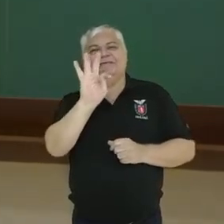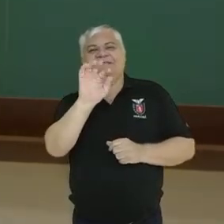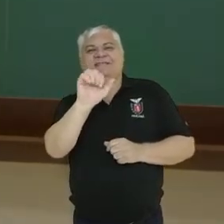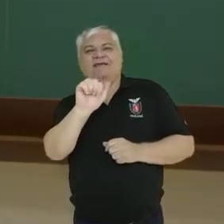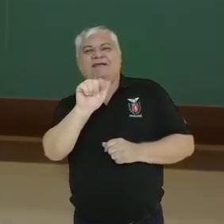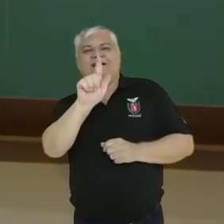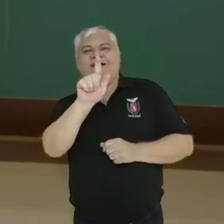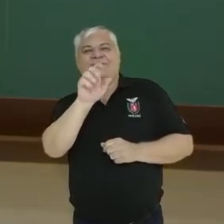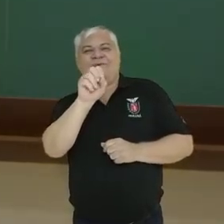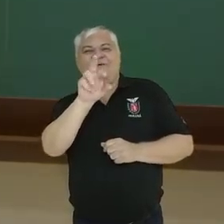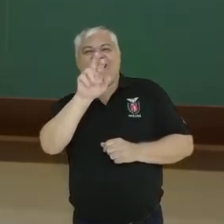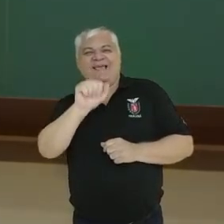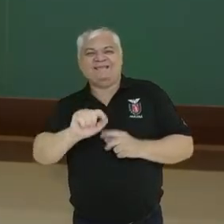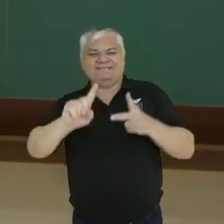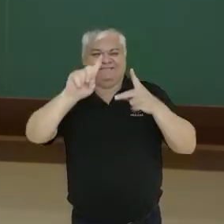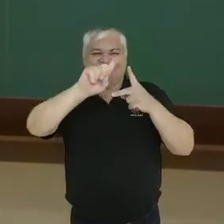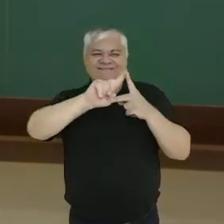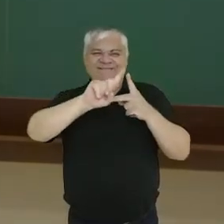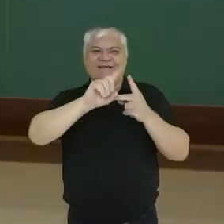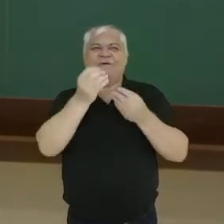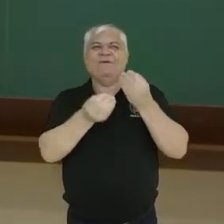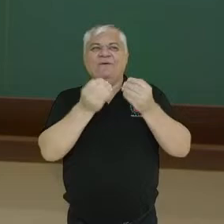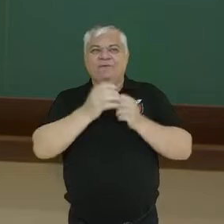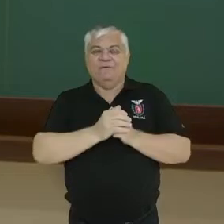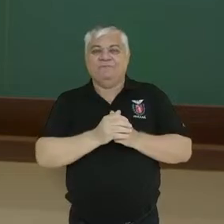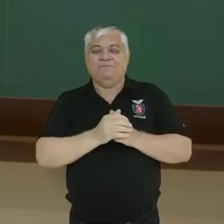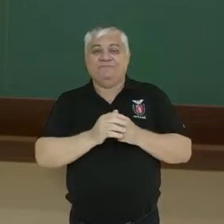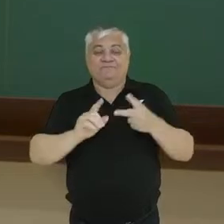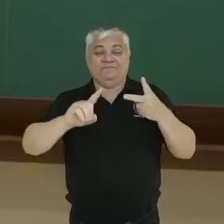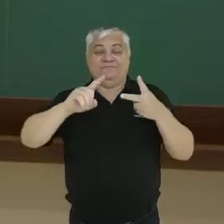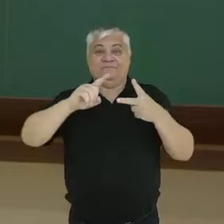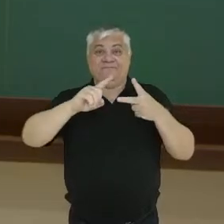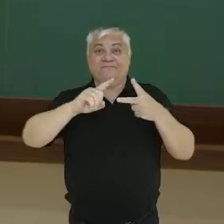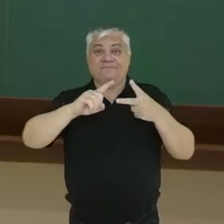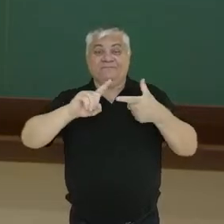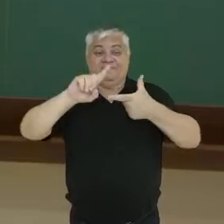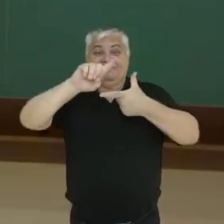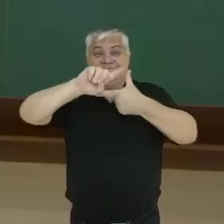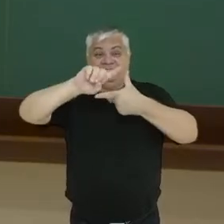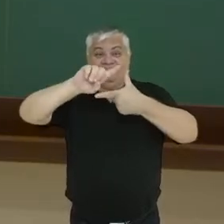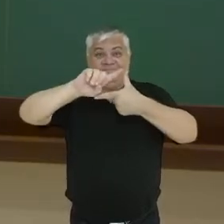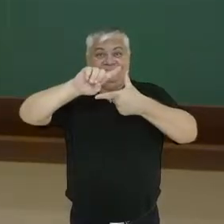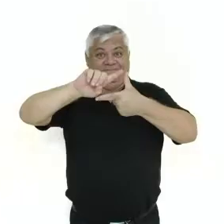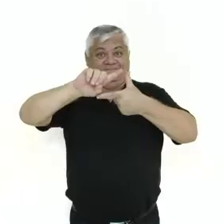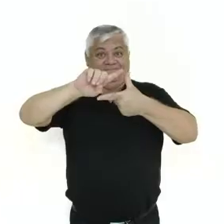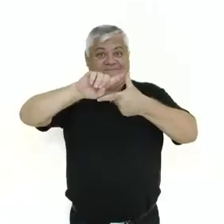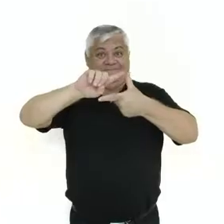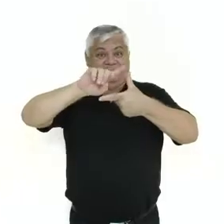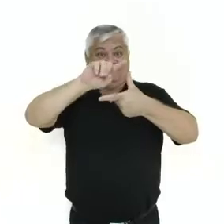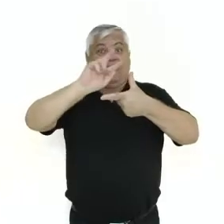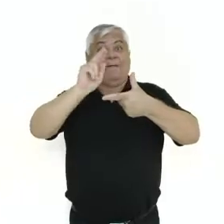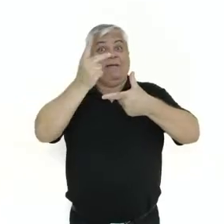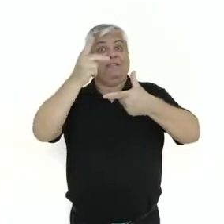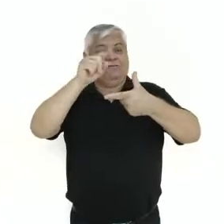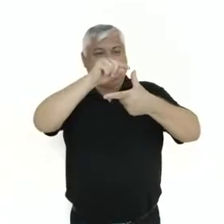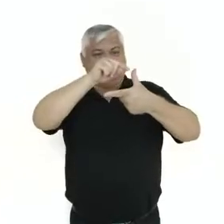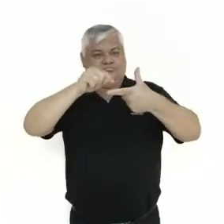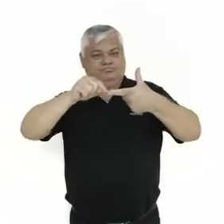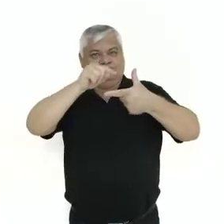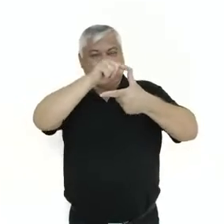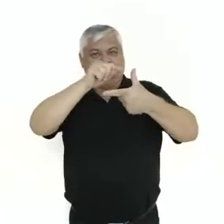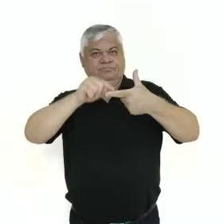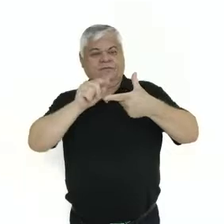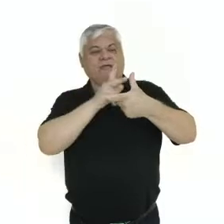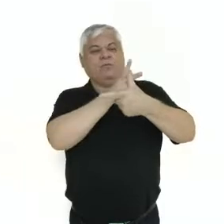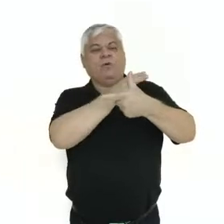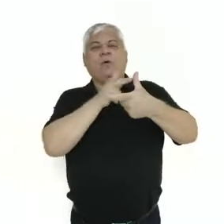vamos utilizar. Lembrando como é que é ele? A medida da hipotenusa ao quadrado, que é o maior lado, é igual à medida de